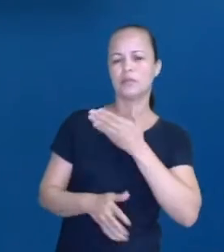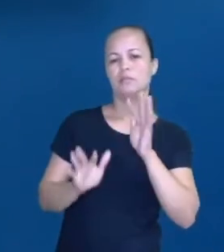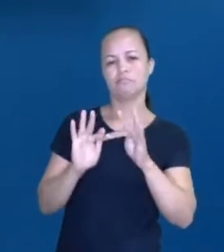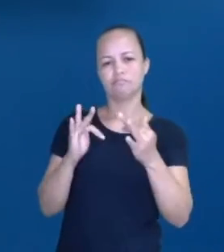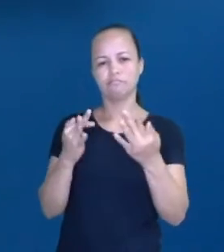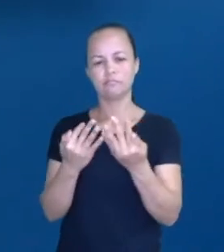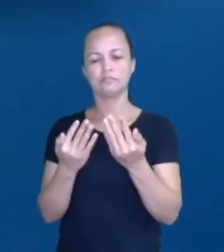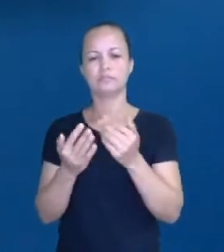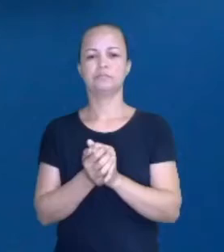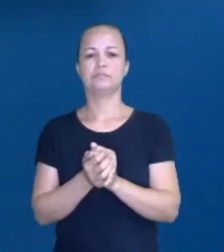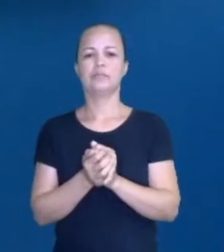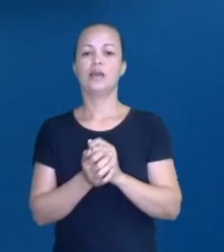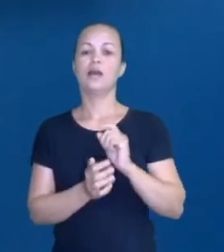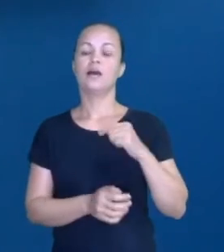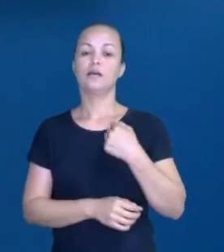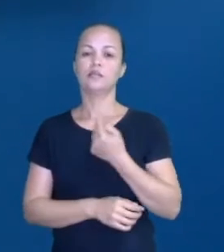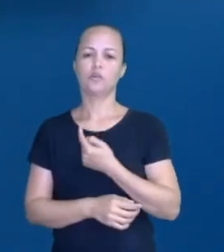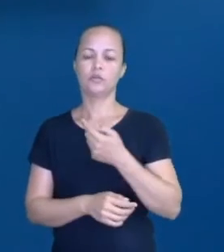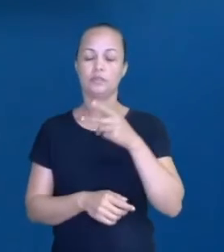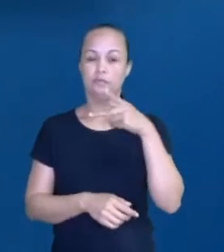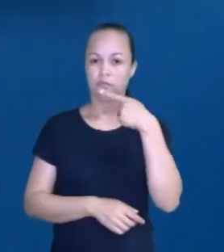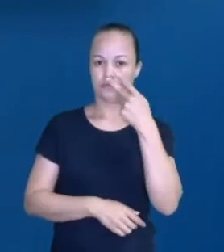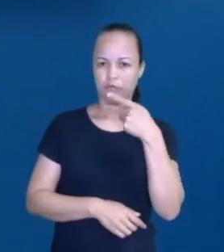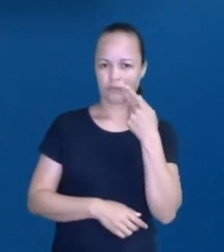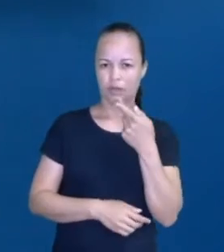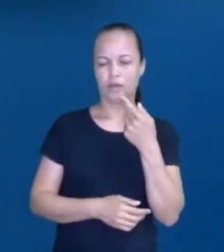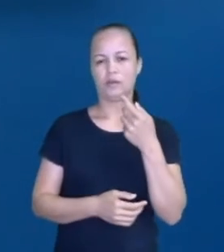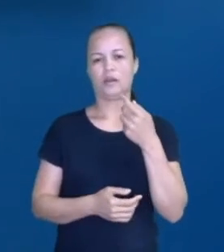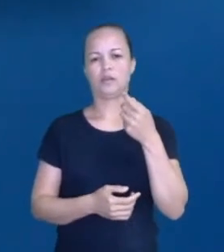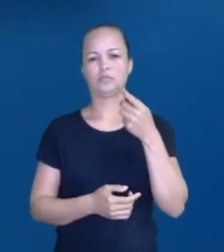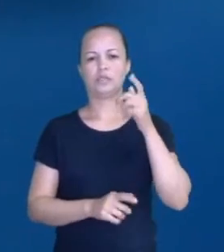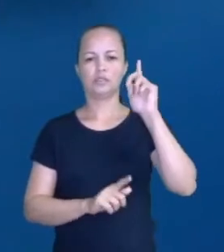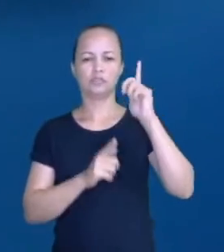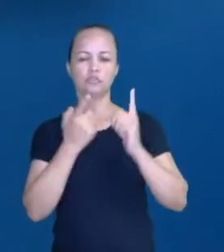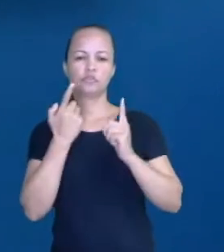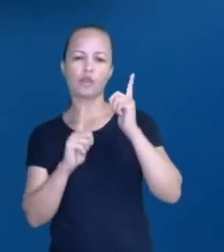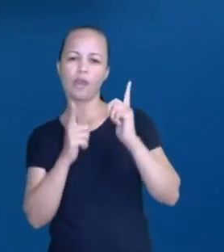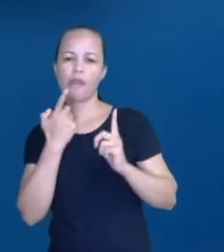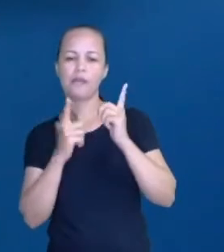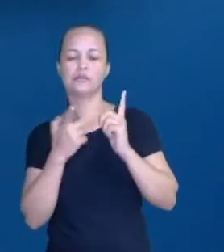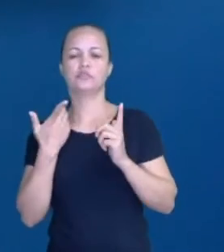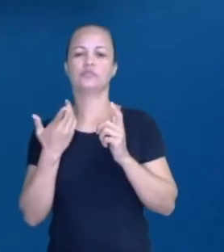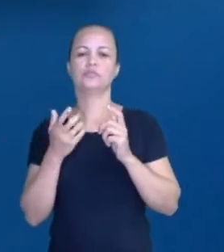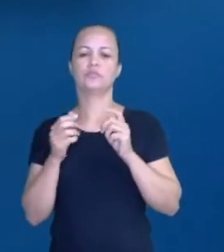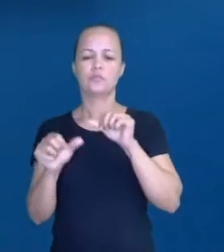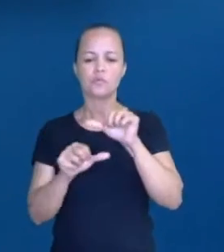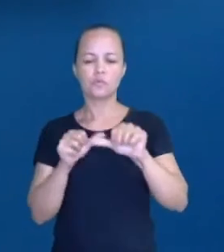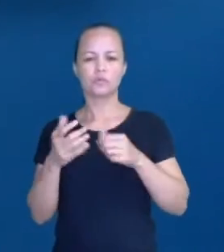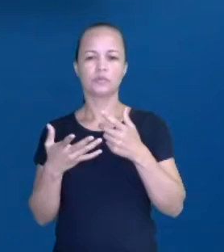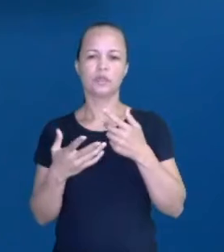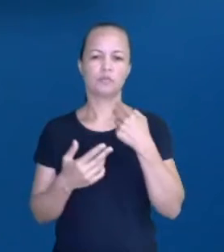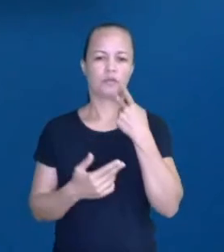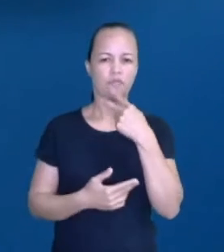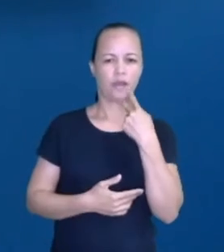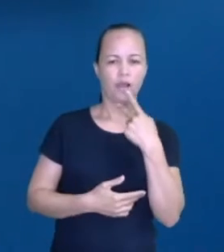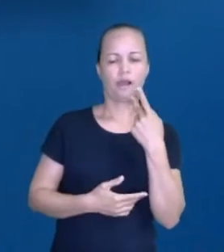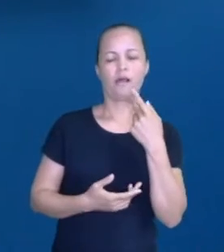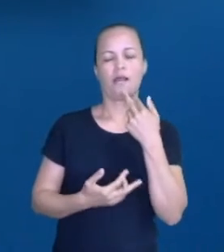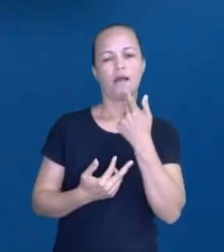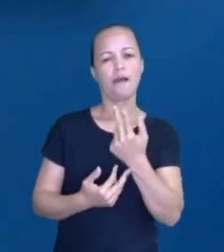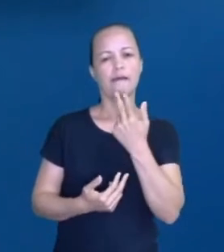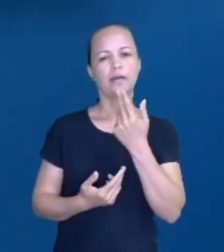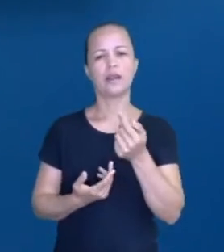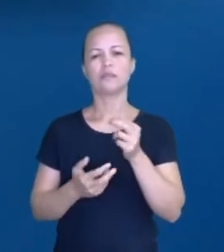familiares, nós, além da fala, utilizamos gestos, mudamos ali o timbre da nossa voz,